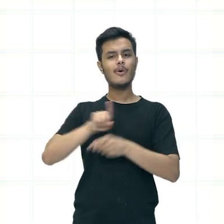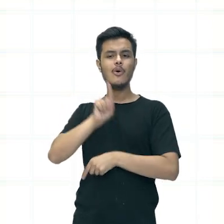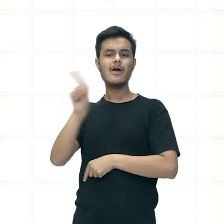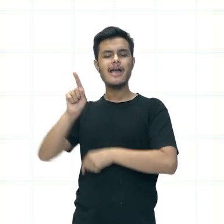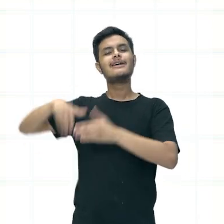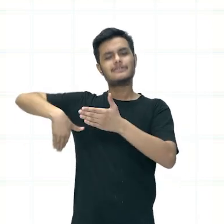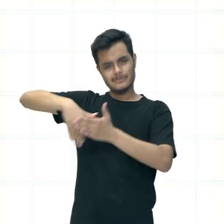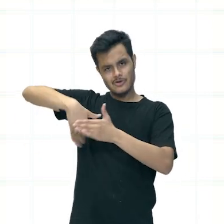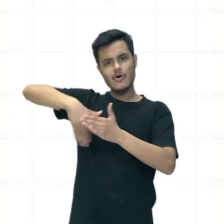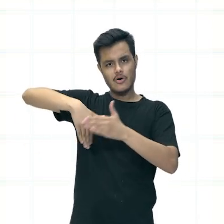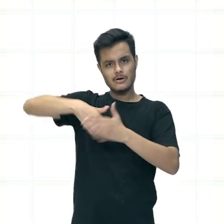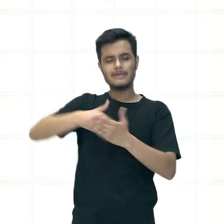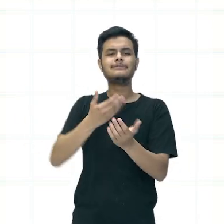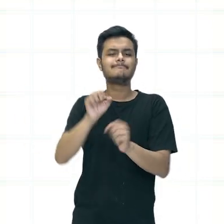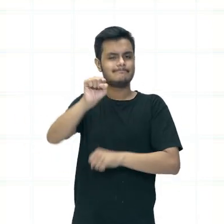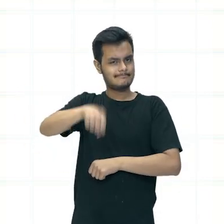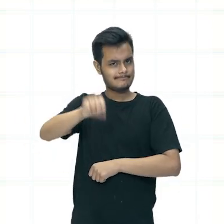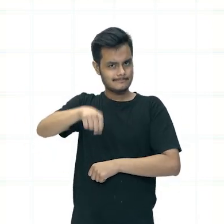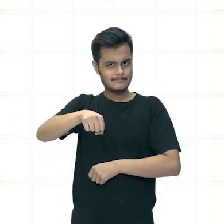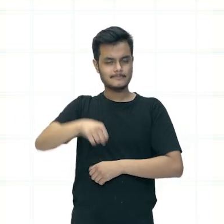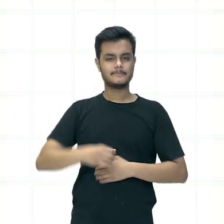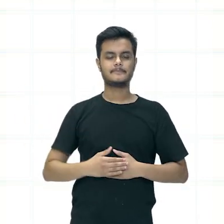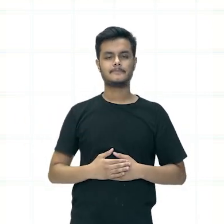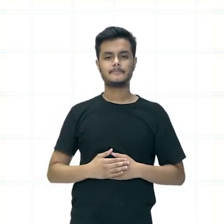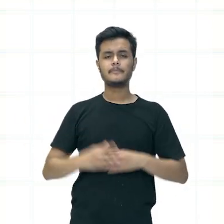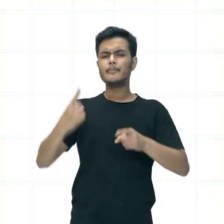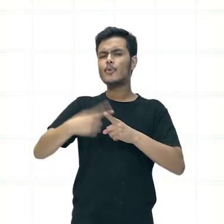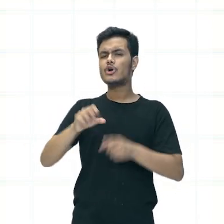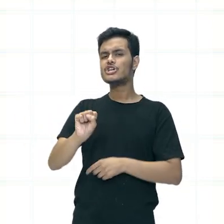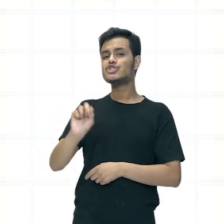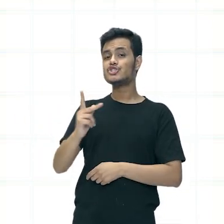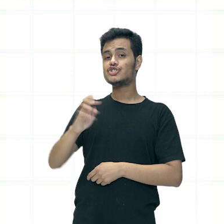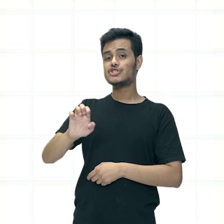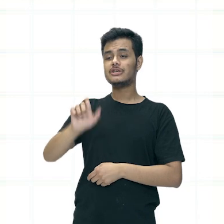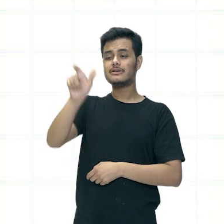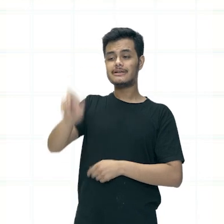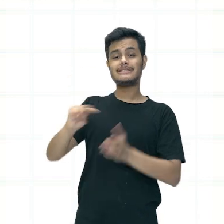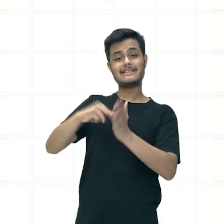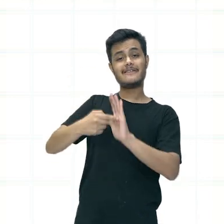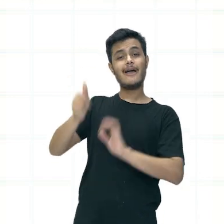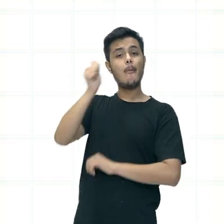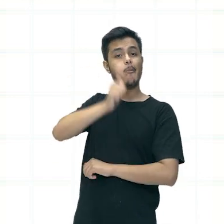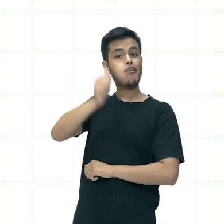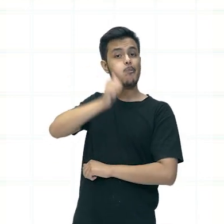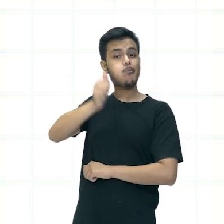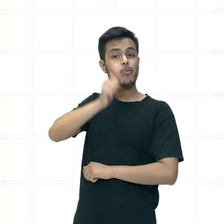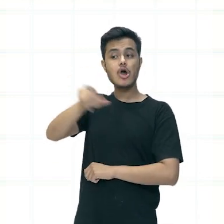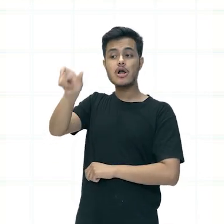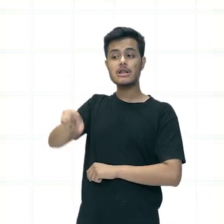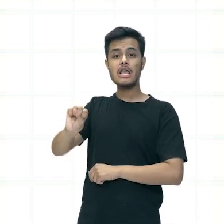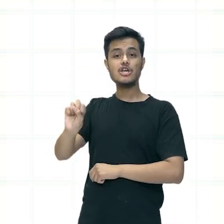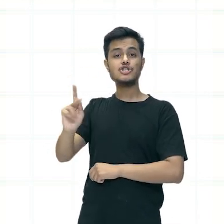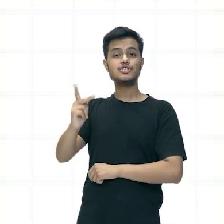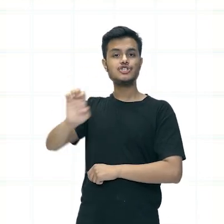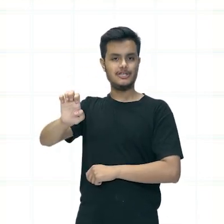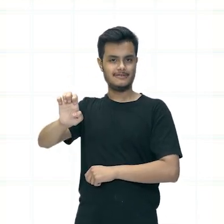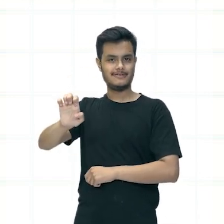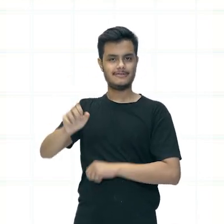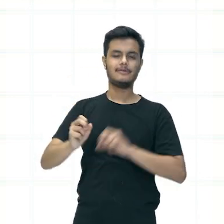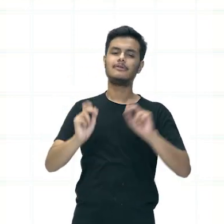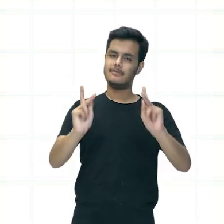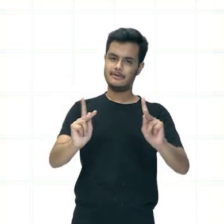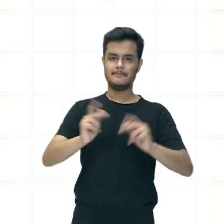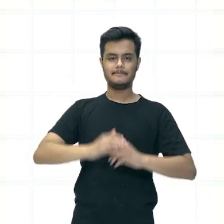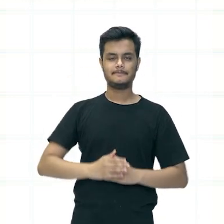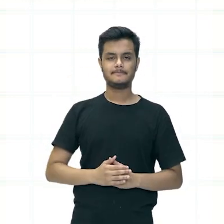jogando futebol. Ela jogou futebol. Por que foi she? Porque she é ela em inglês,